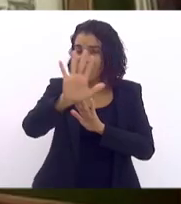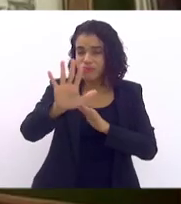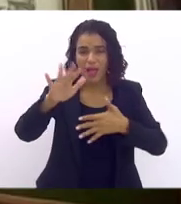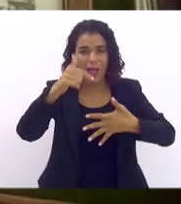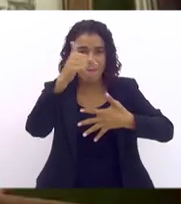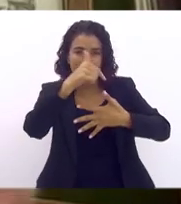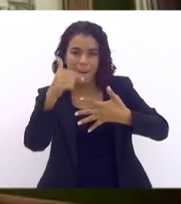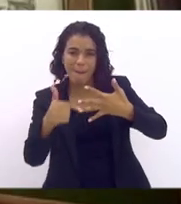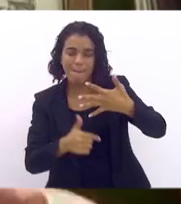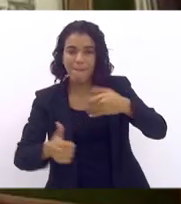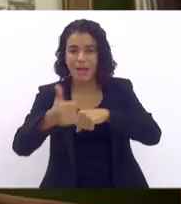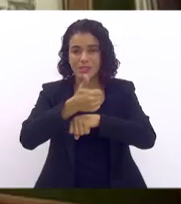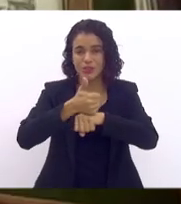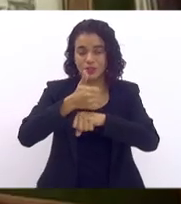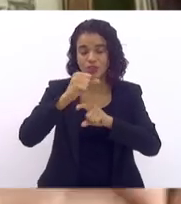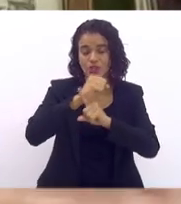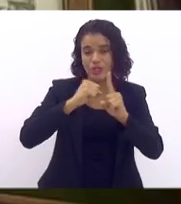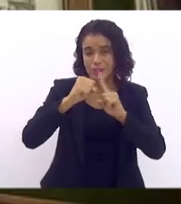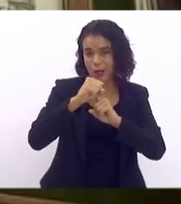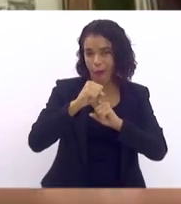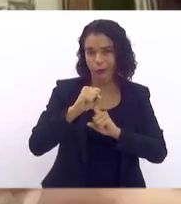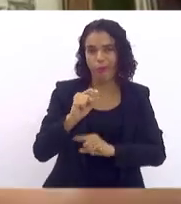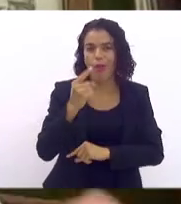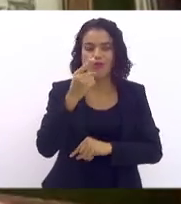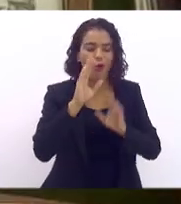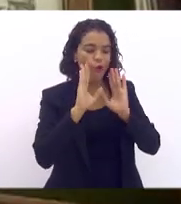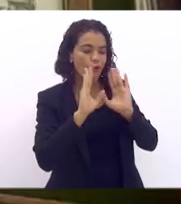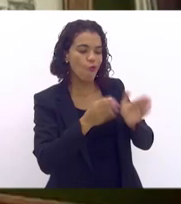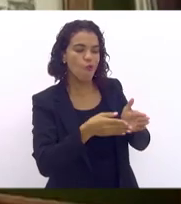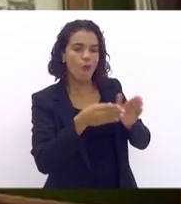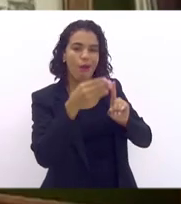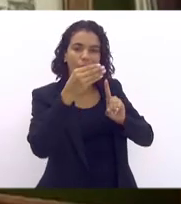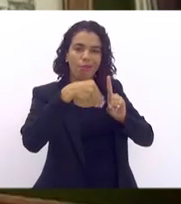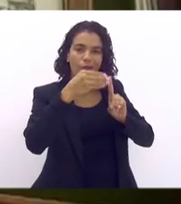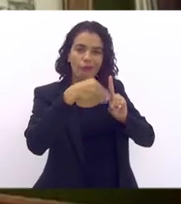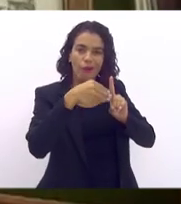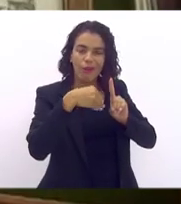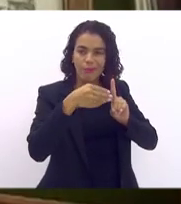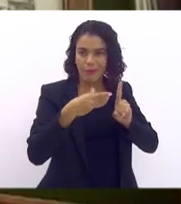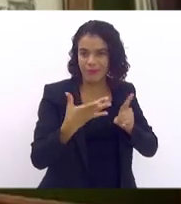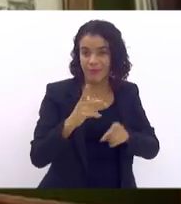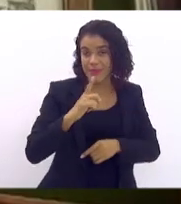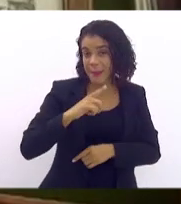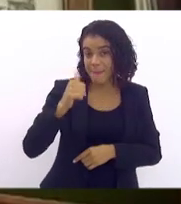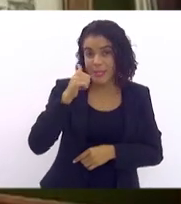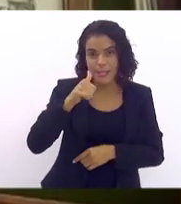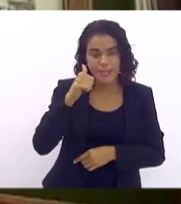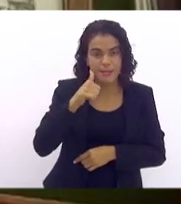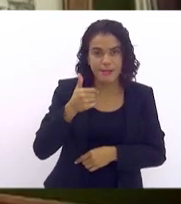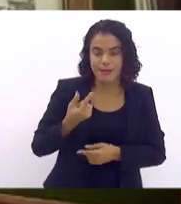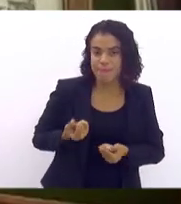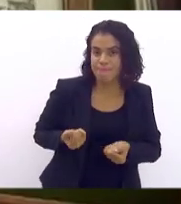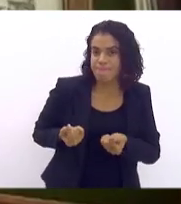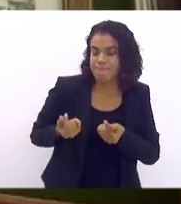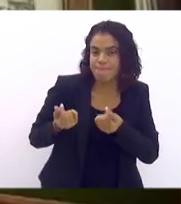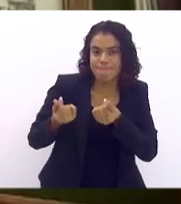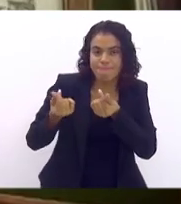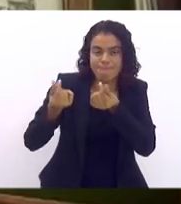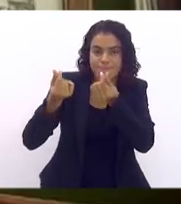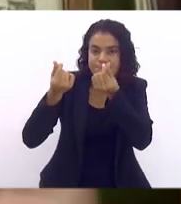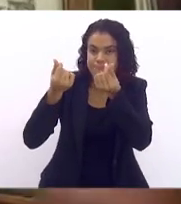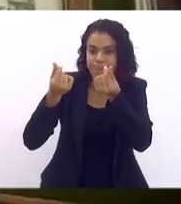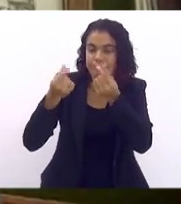sociais, não está restrito a uma classe de vulnerabilidade. Nós encontramos meninas com alto poder aquisitivo,